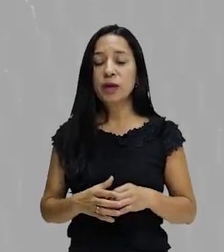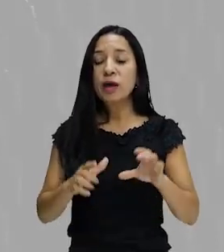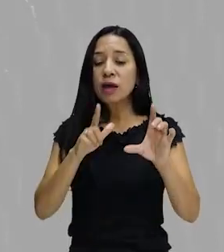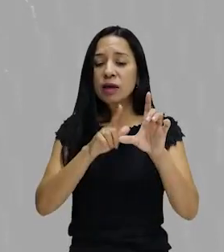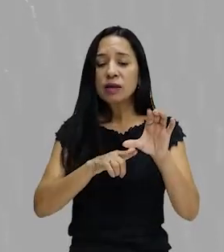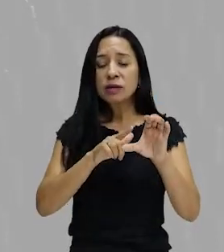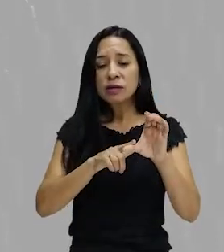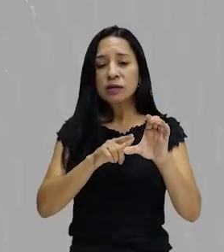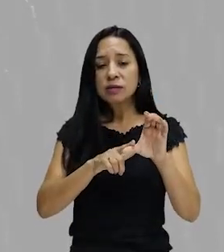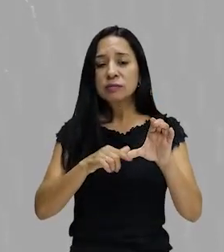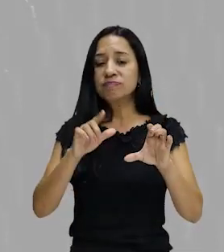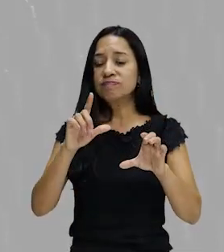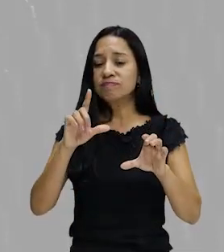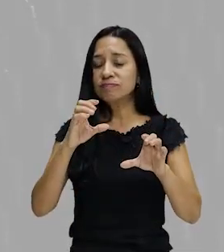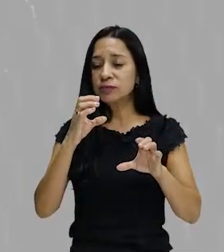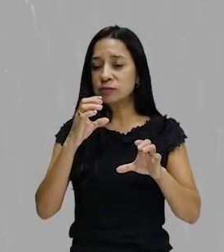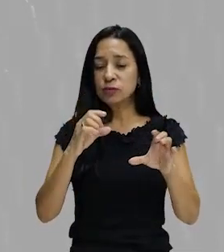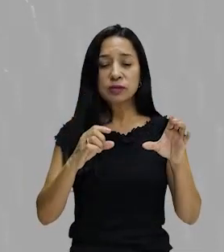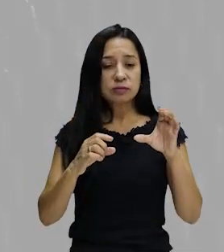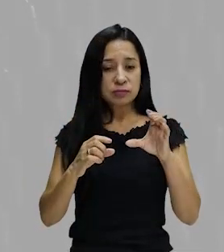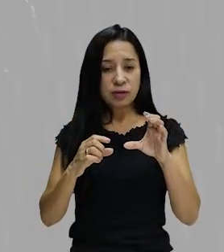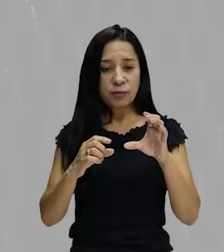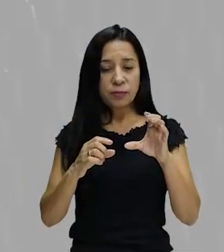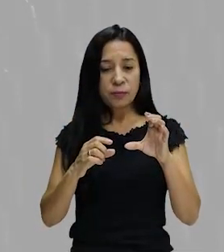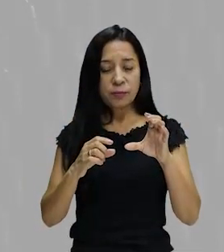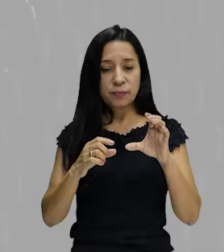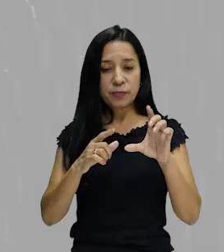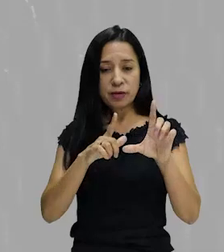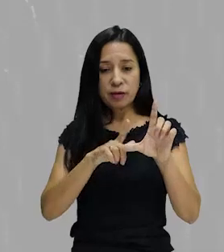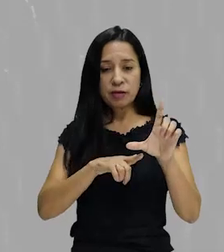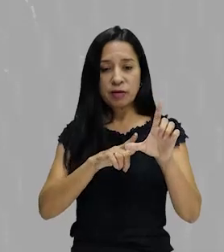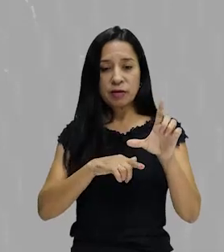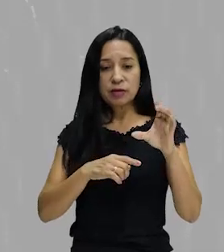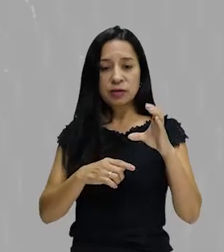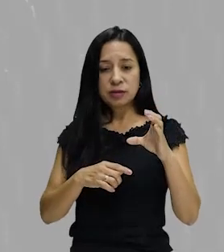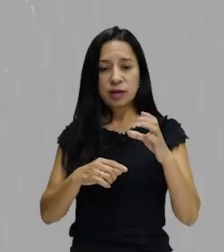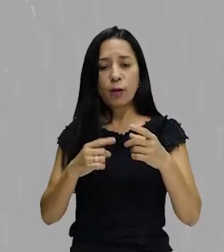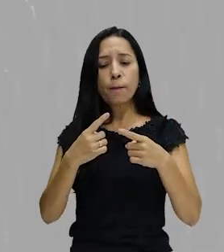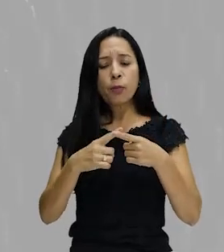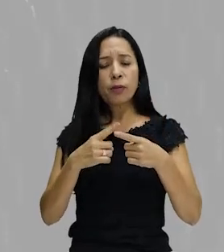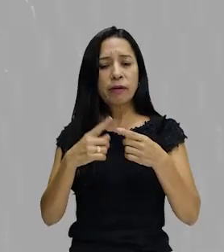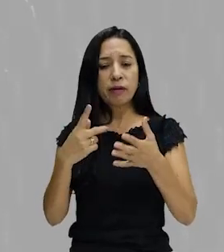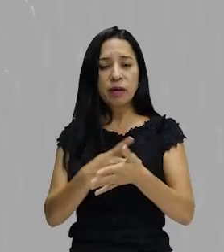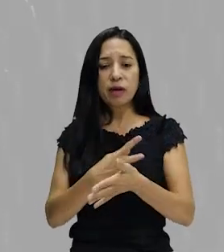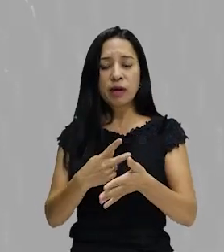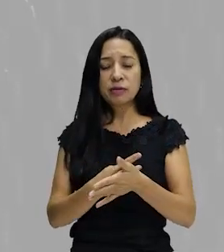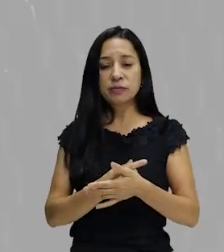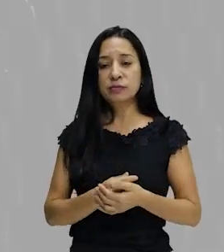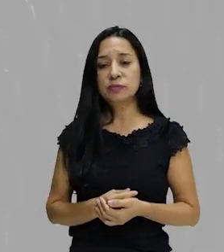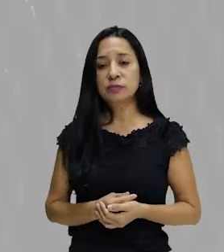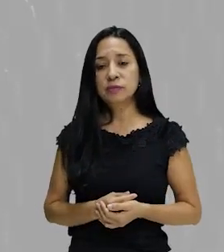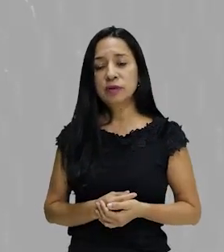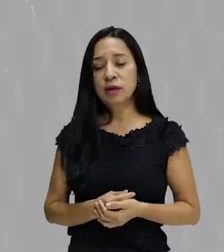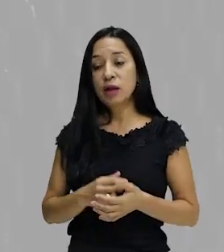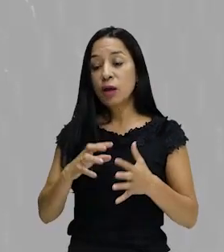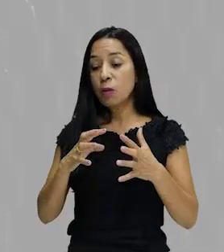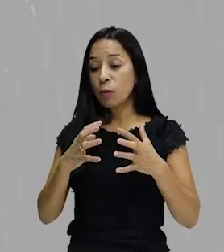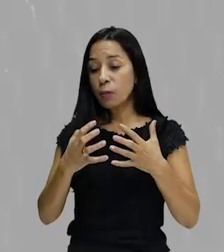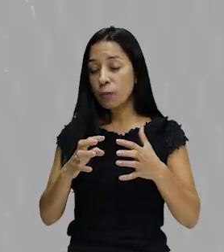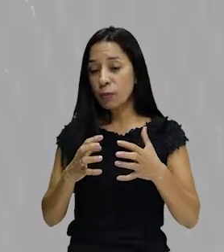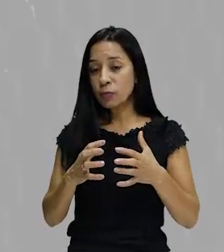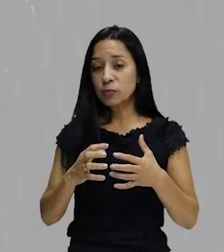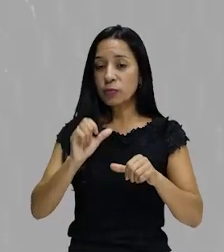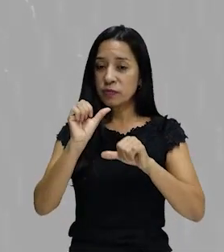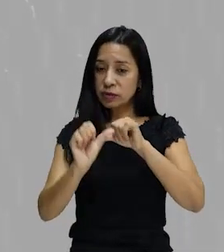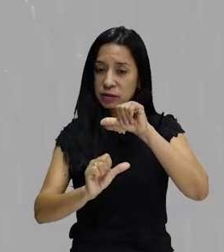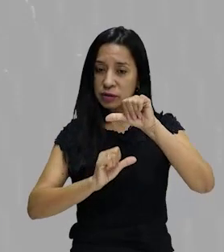motor a combustão vai transformar a energia química, né, das explosões que acontecem ali dentro,